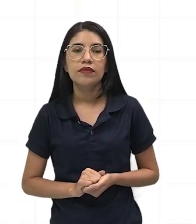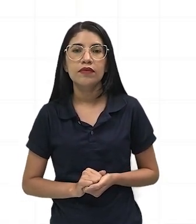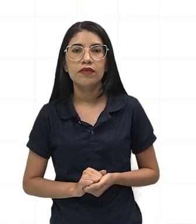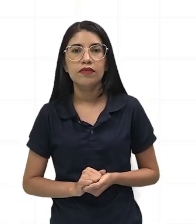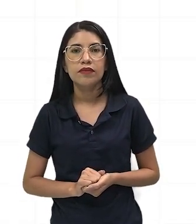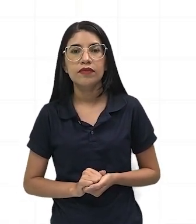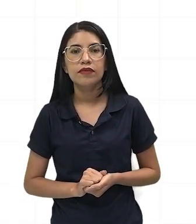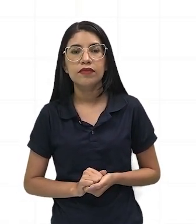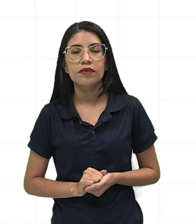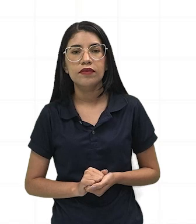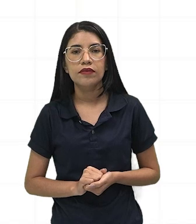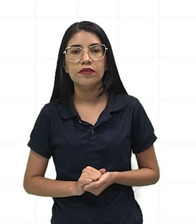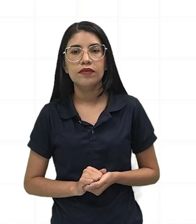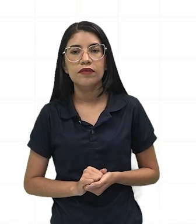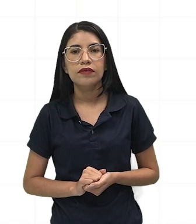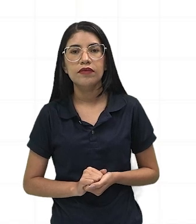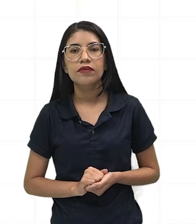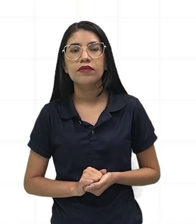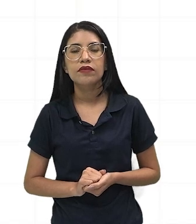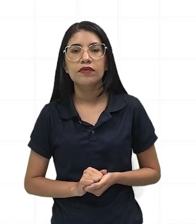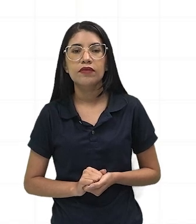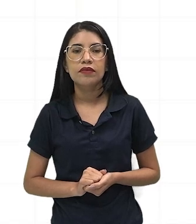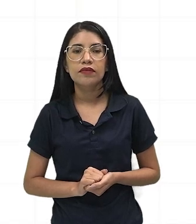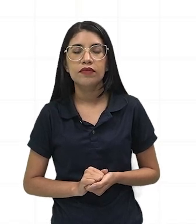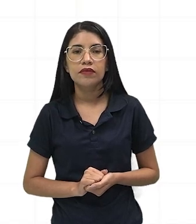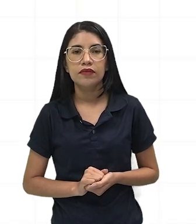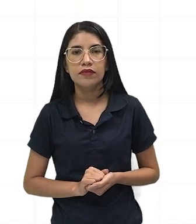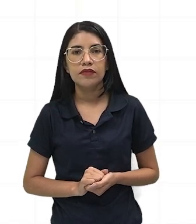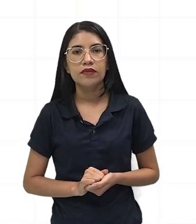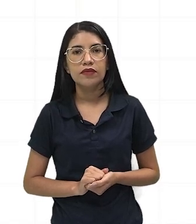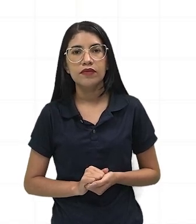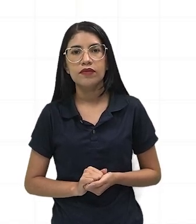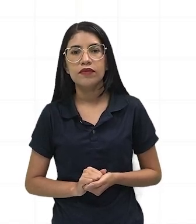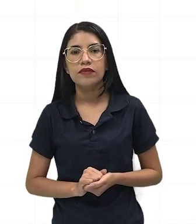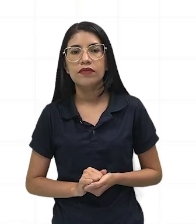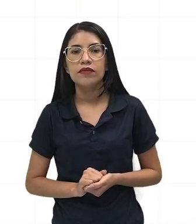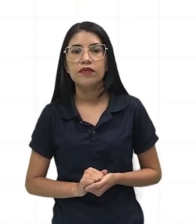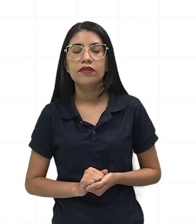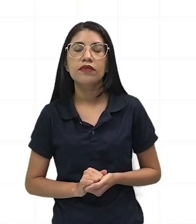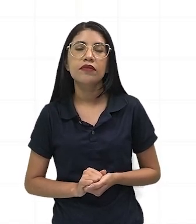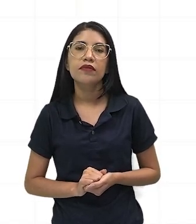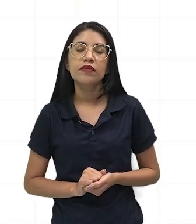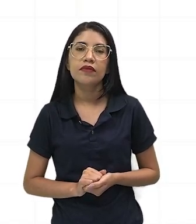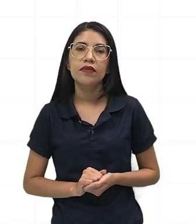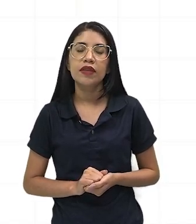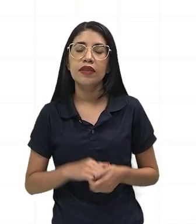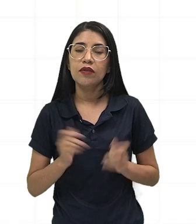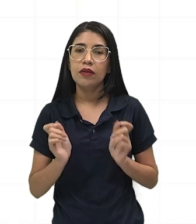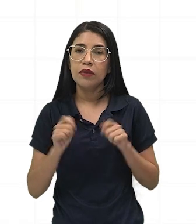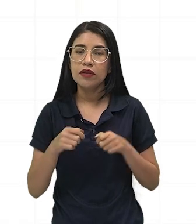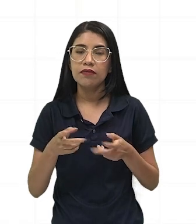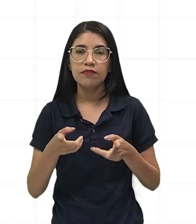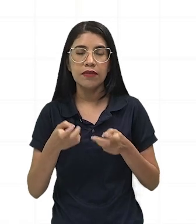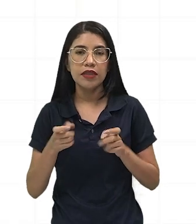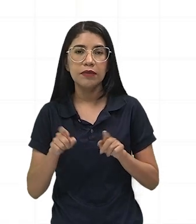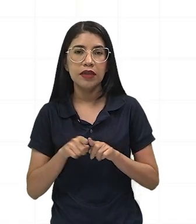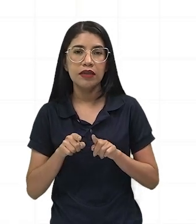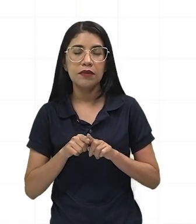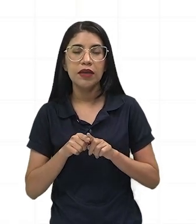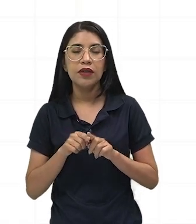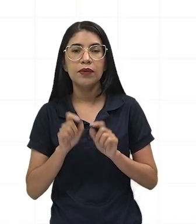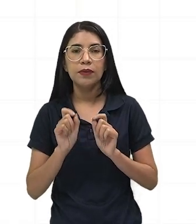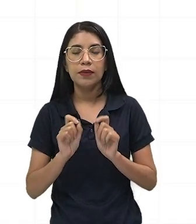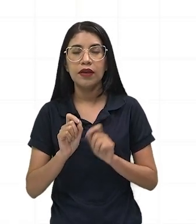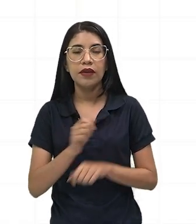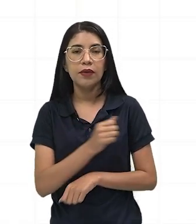Tá? Muito bem. Então, nós vimos aqui. De cara, nós conseguimos visualizar aqui o nosso